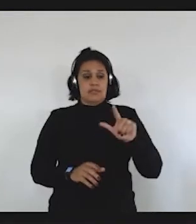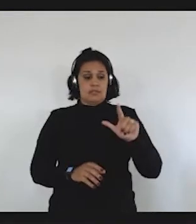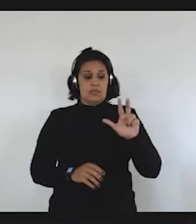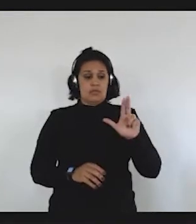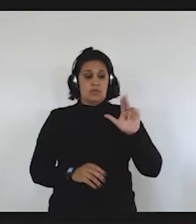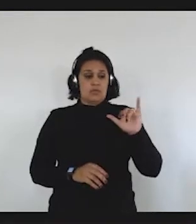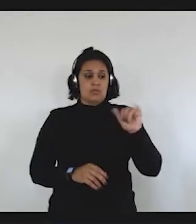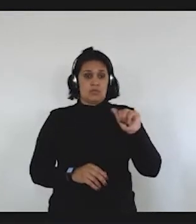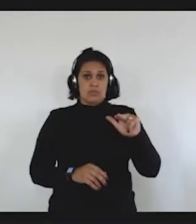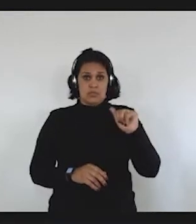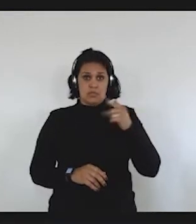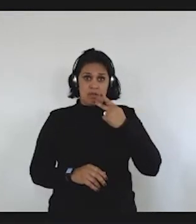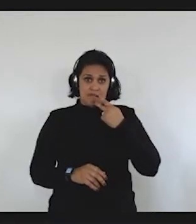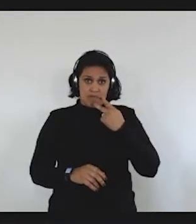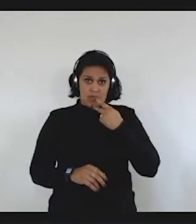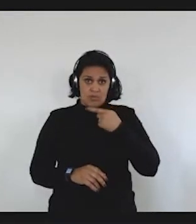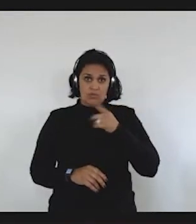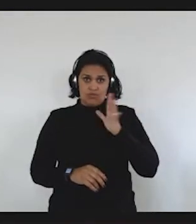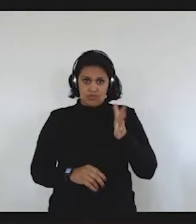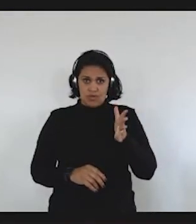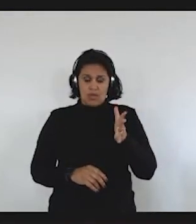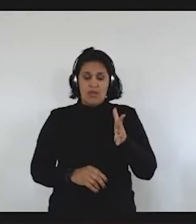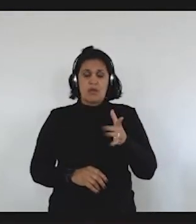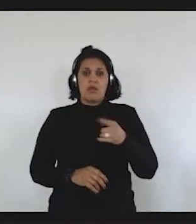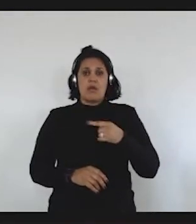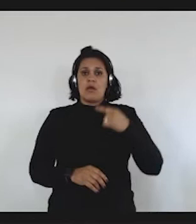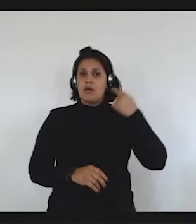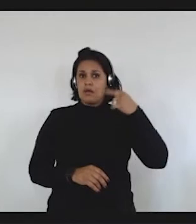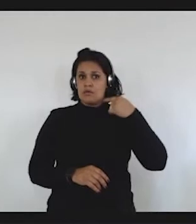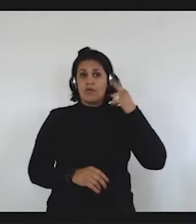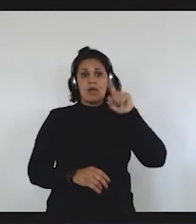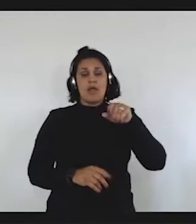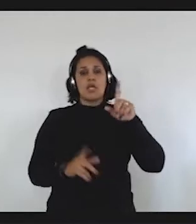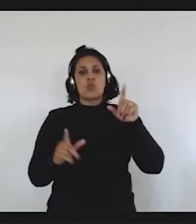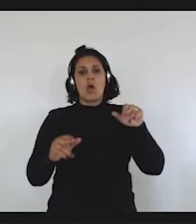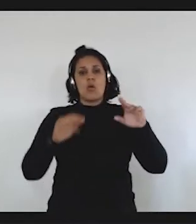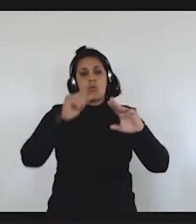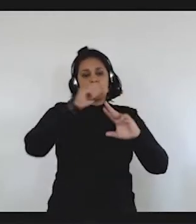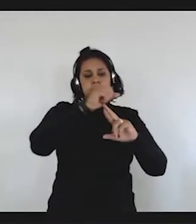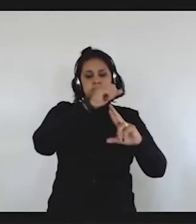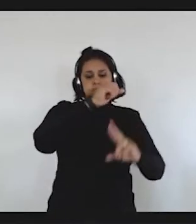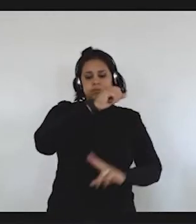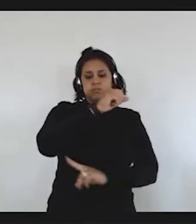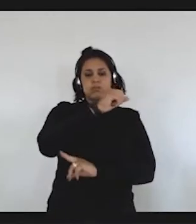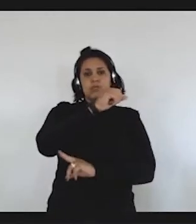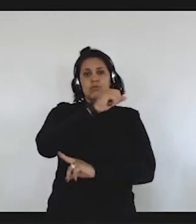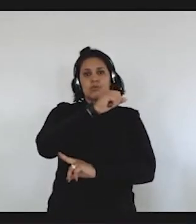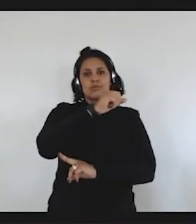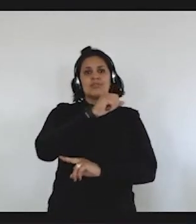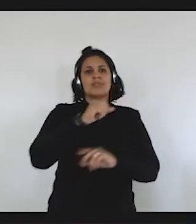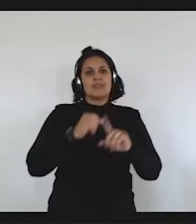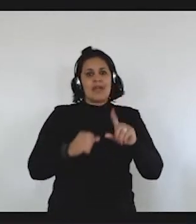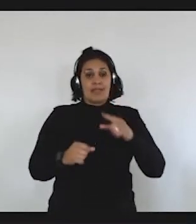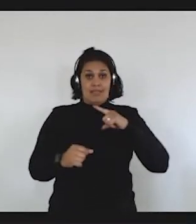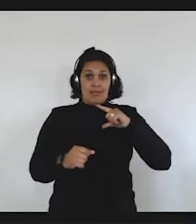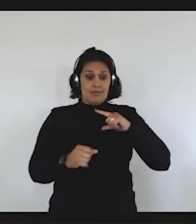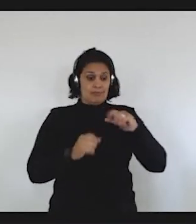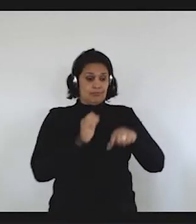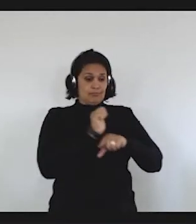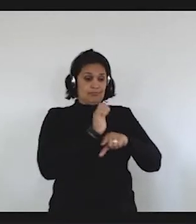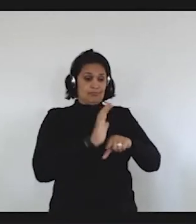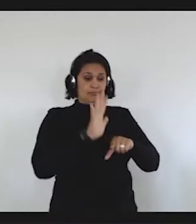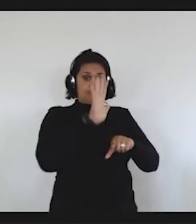Luciana Matar, é justamente aquela ponte entre o Estado Todo-Poderoso e